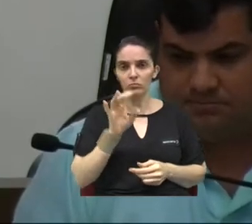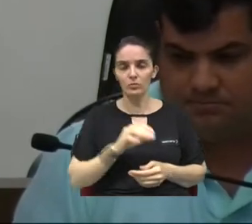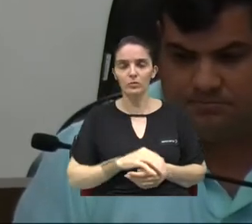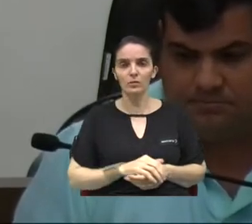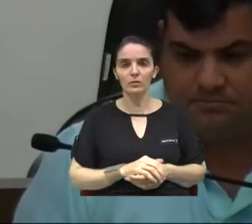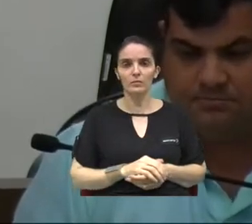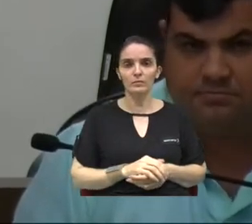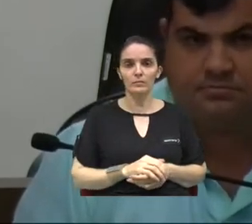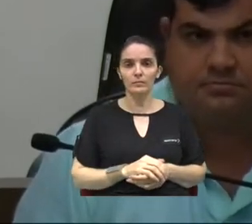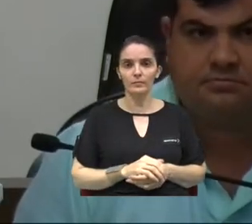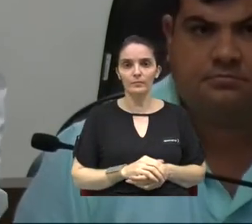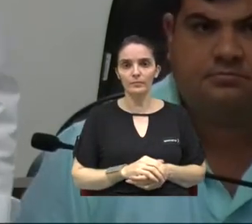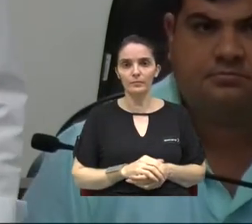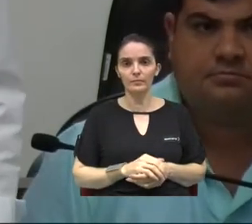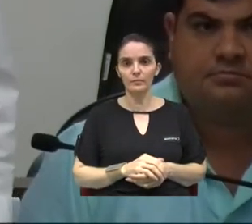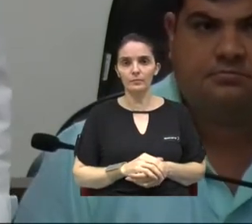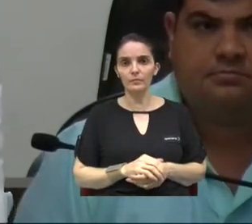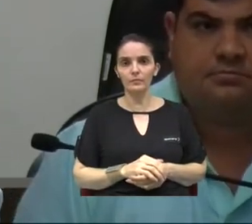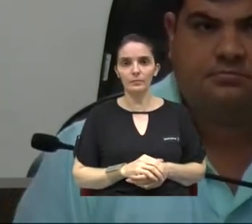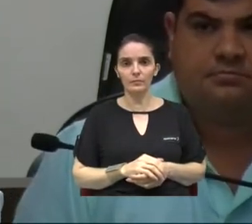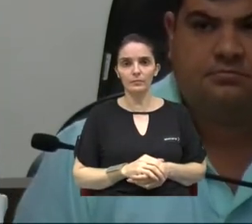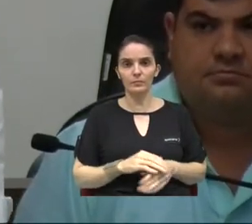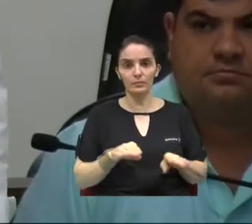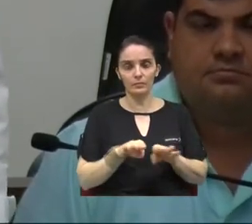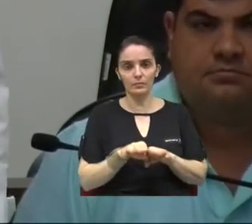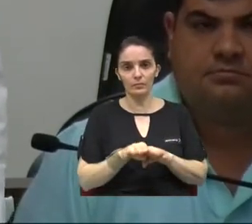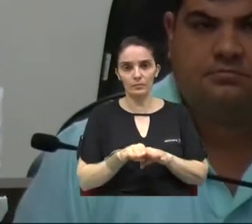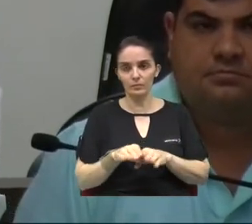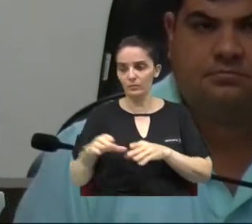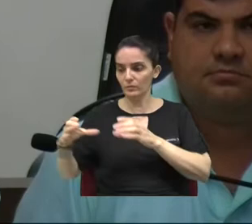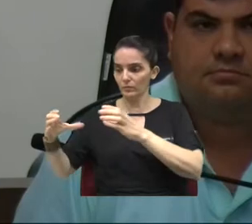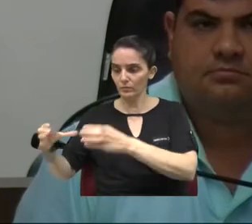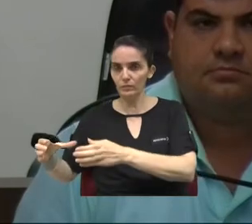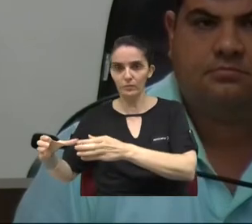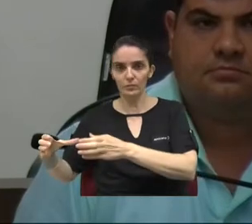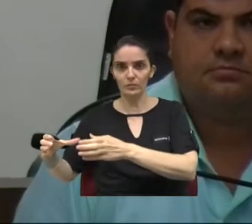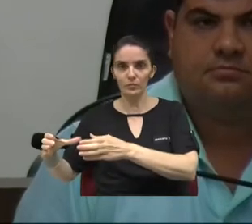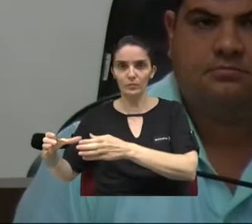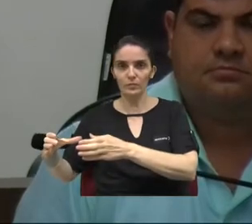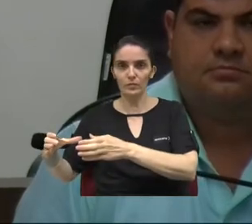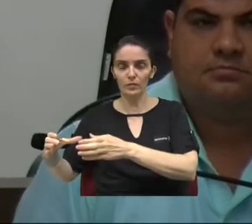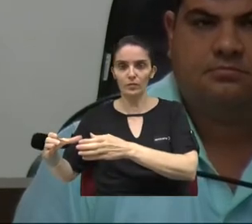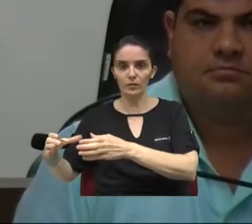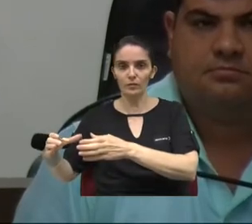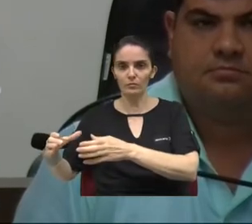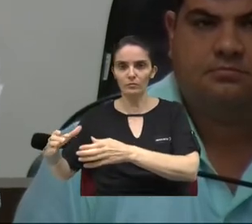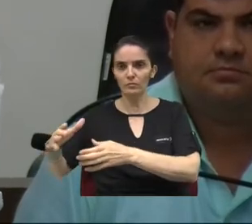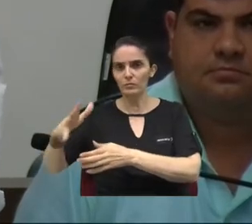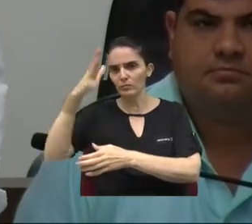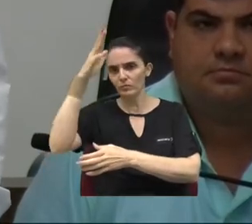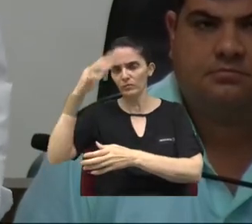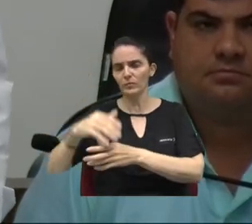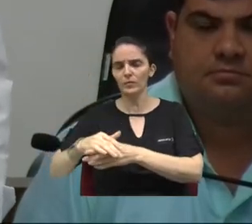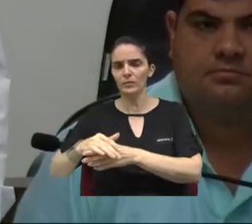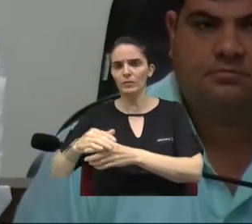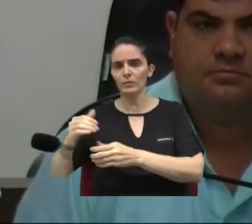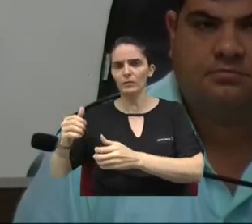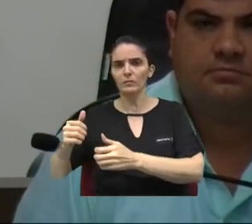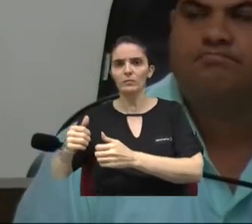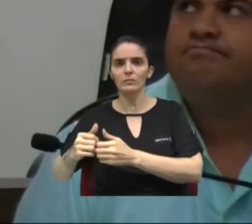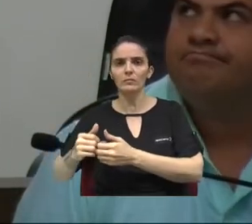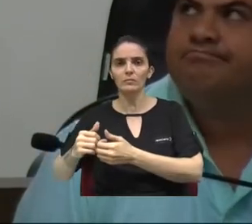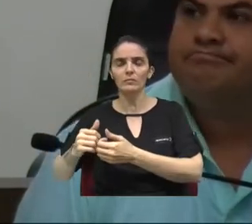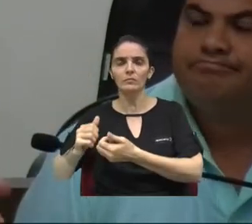E também a gente acaba desenvolvendo aquela área lá do Galo, porque está abandonada, com um problema sério lá. É, eu acho que vários requerimentos de